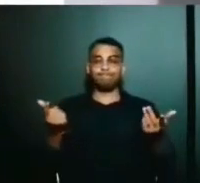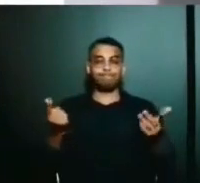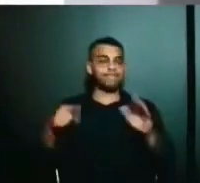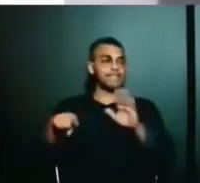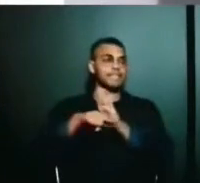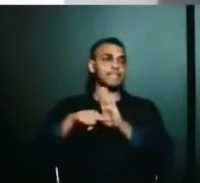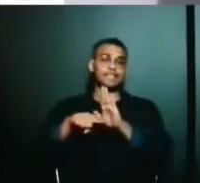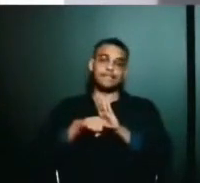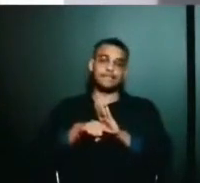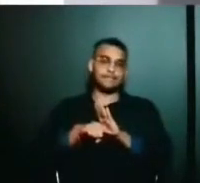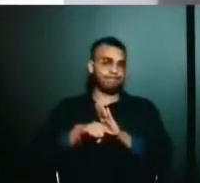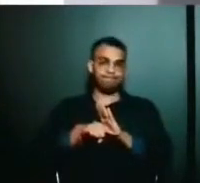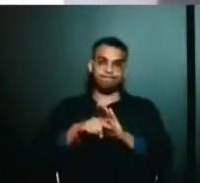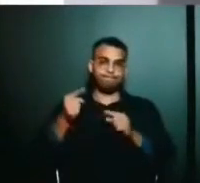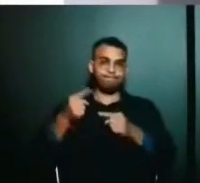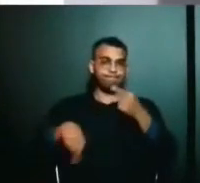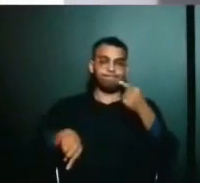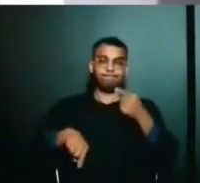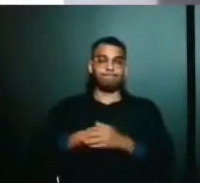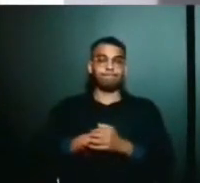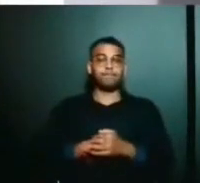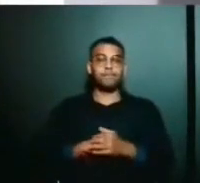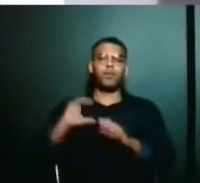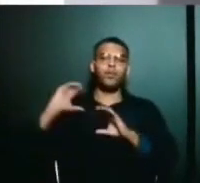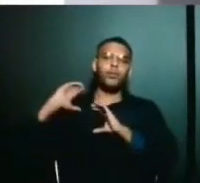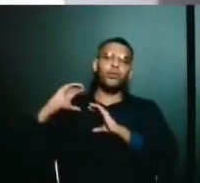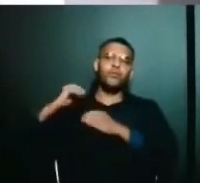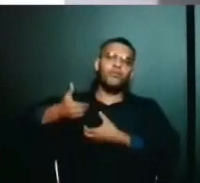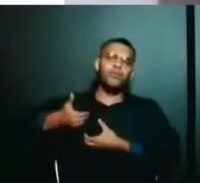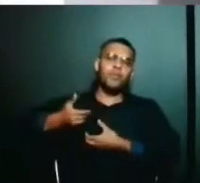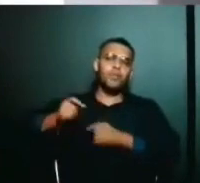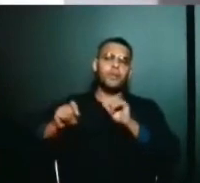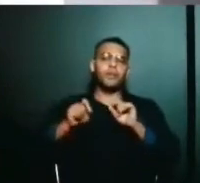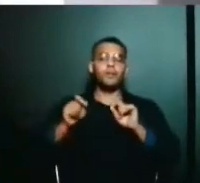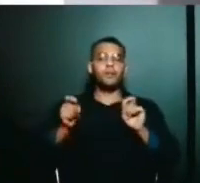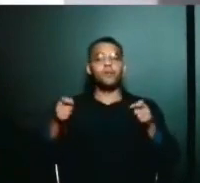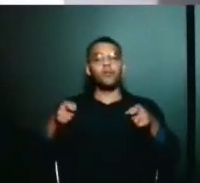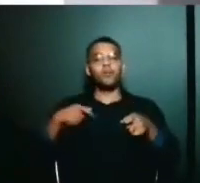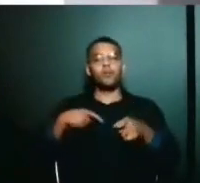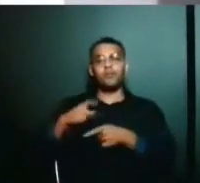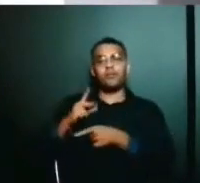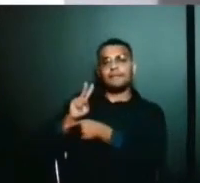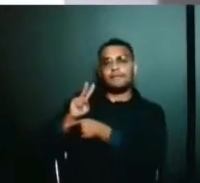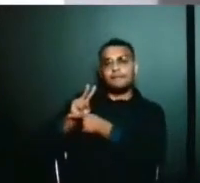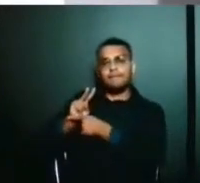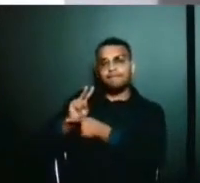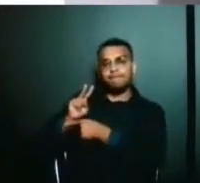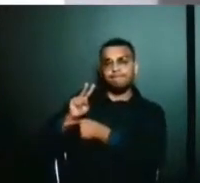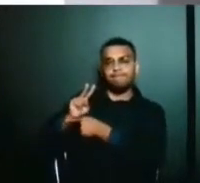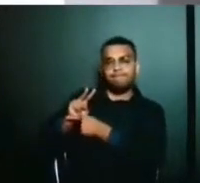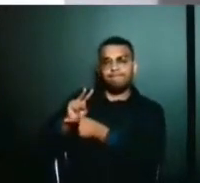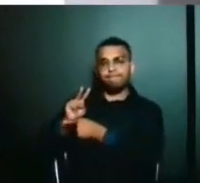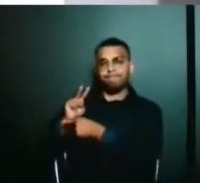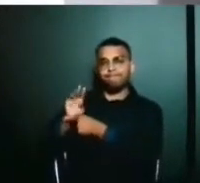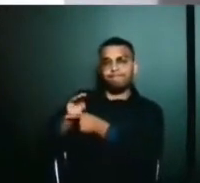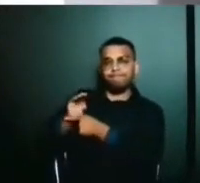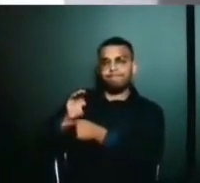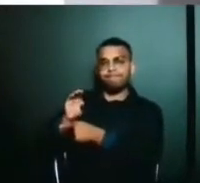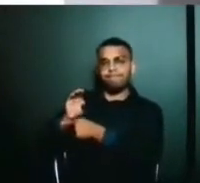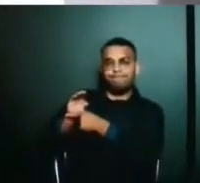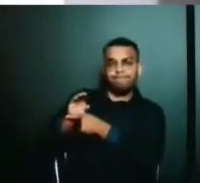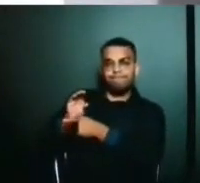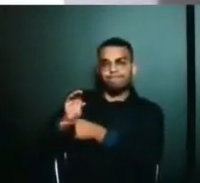negativa. O conservadorismo nada mais é do que você conservar o que, acho que aqui todo mundo, eu não preciso ficar chovendo no